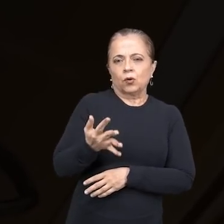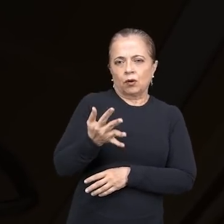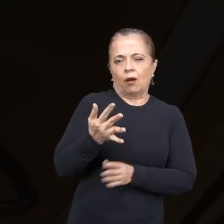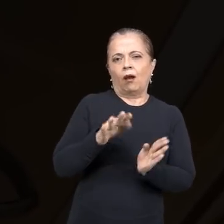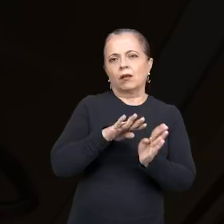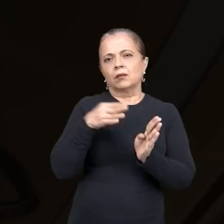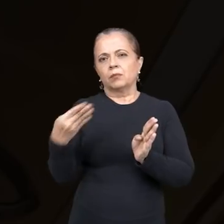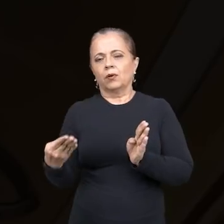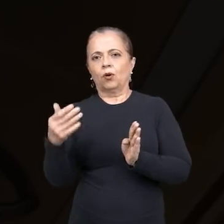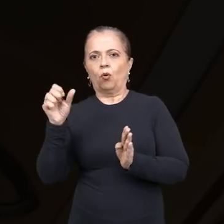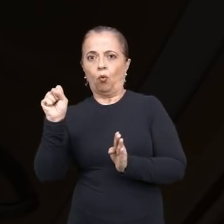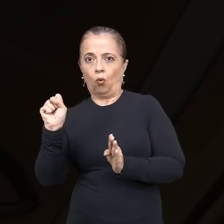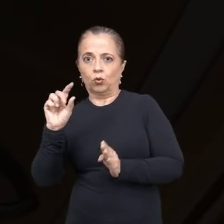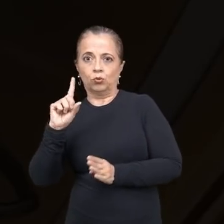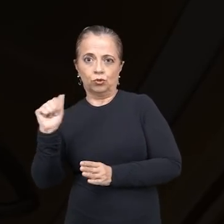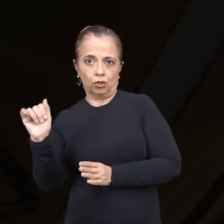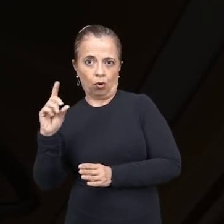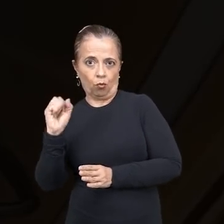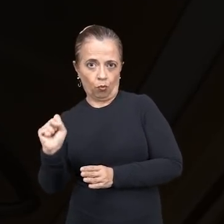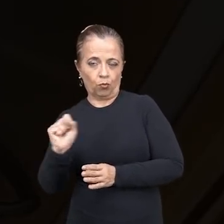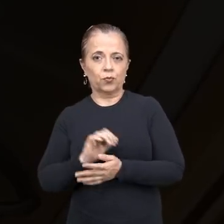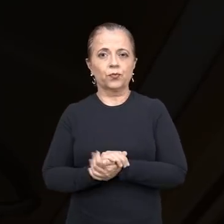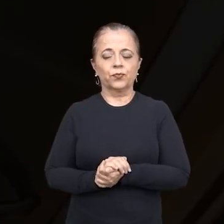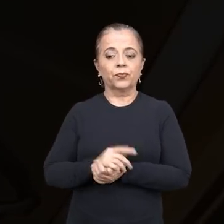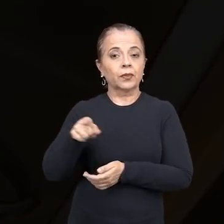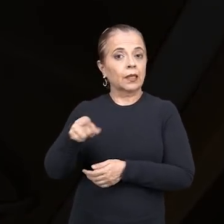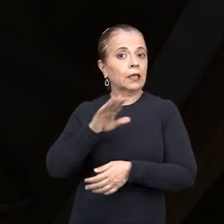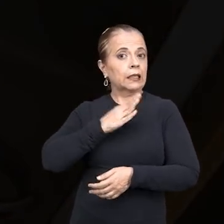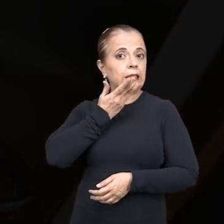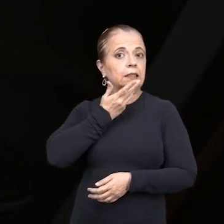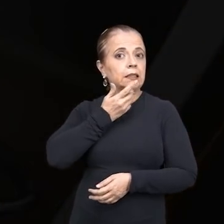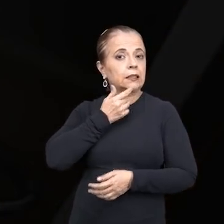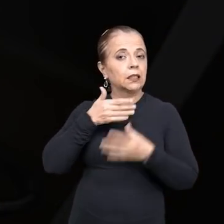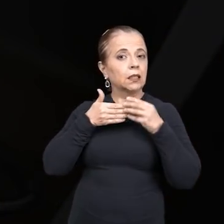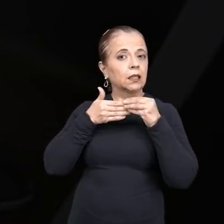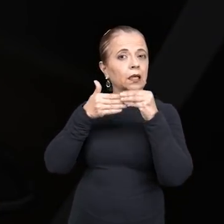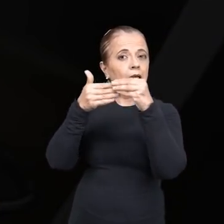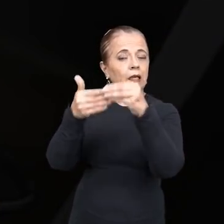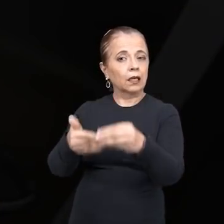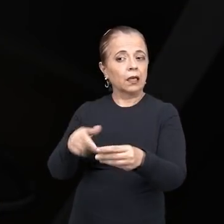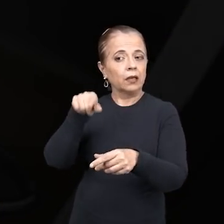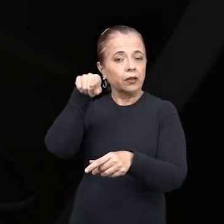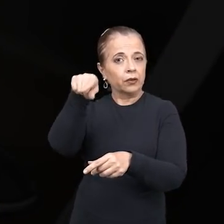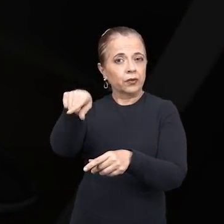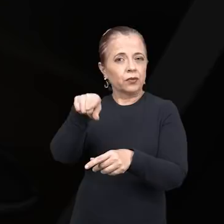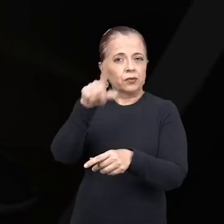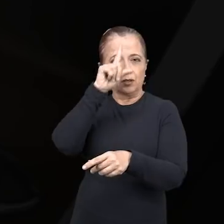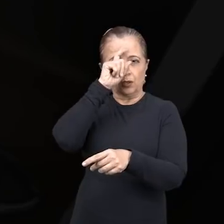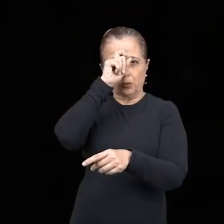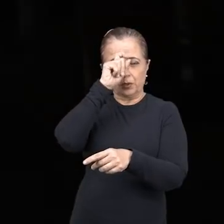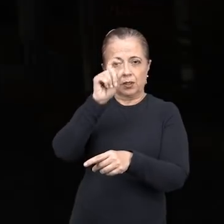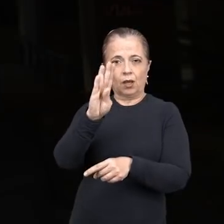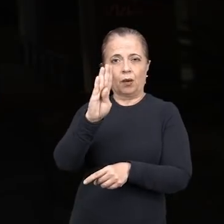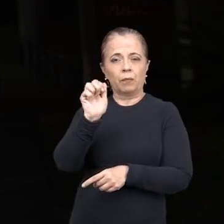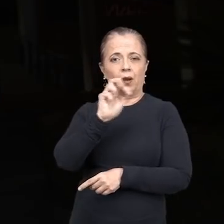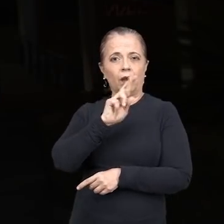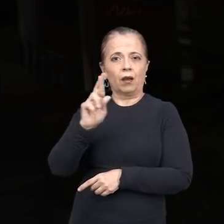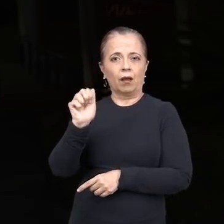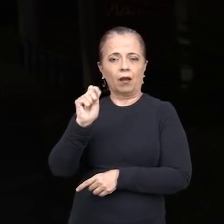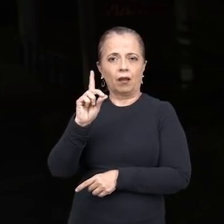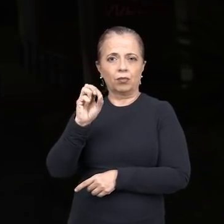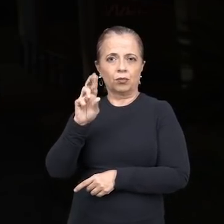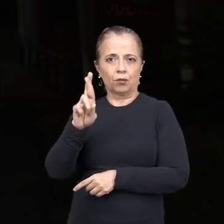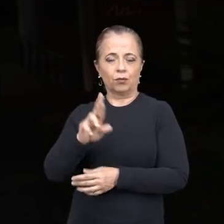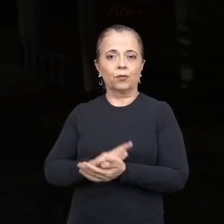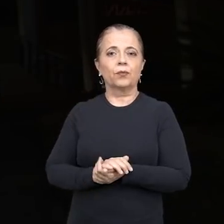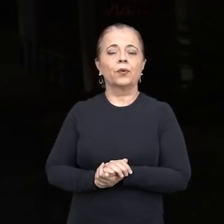8. Essa criança ela é levada ao Hospital Barra d'Or. No hospital, a equipe